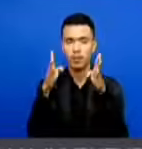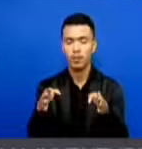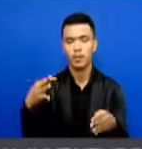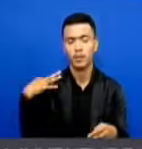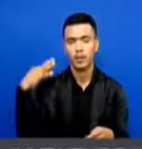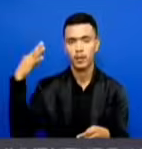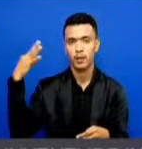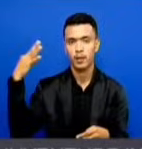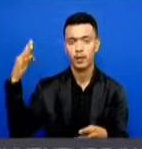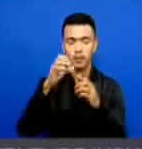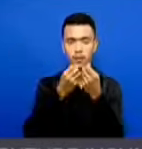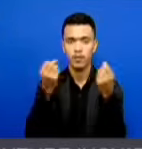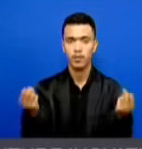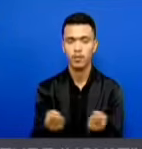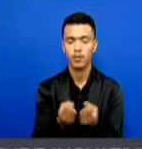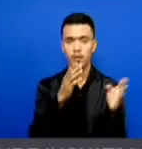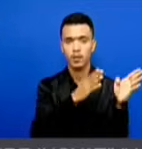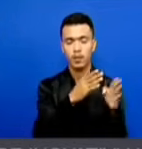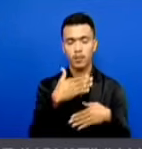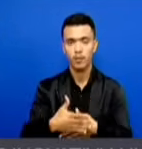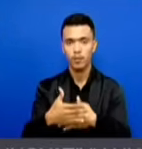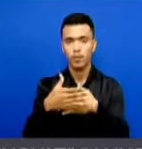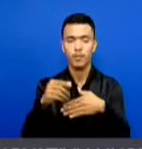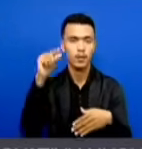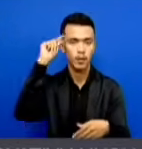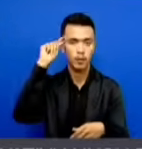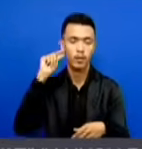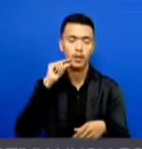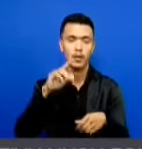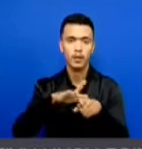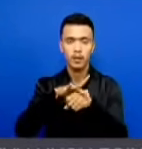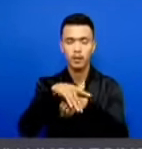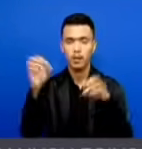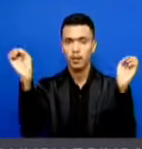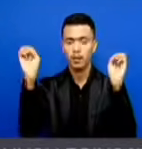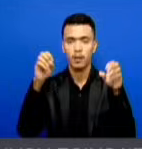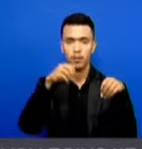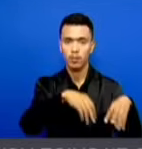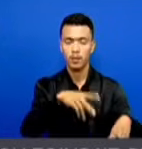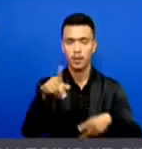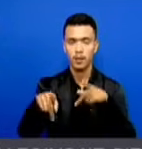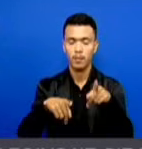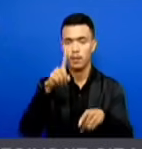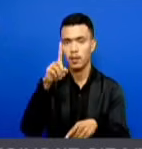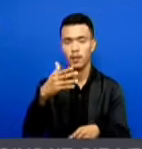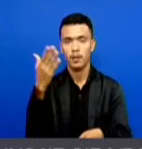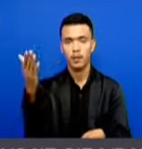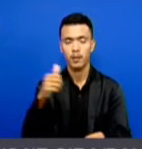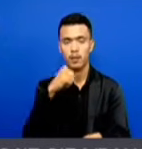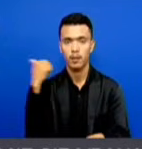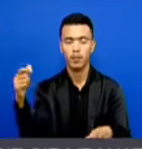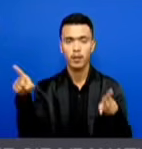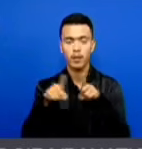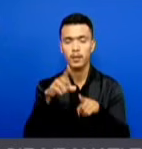eleita sai sefi suku, se promove igualdade de gênero, hodi la husik ema ida iha kotu. Ular inang emang hoto